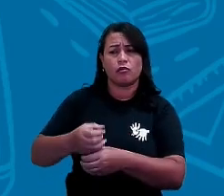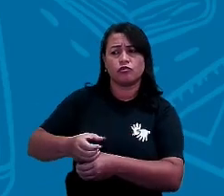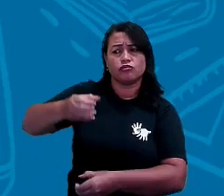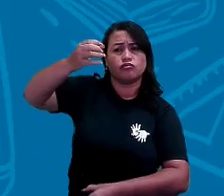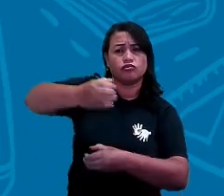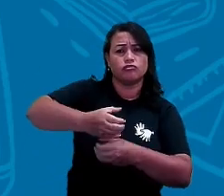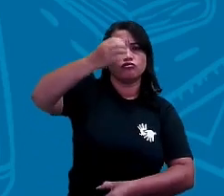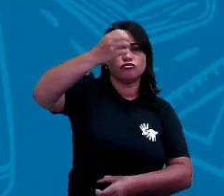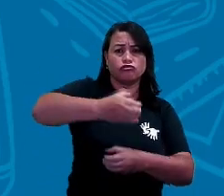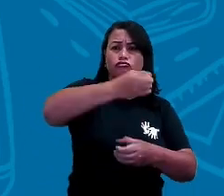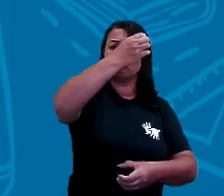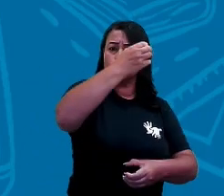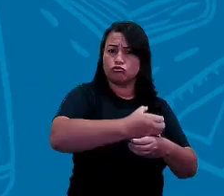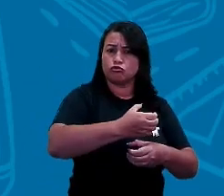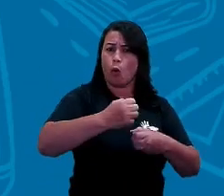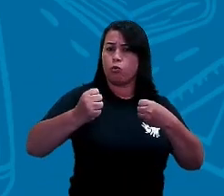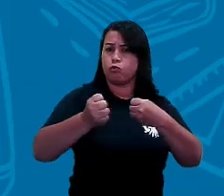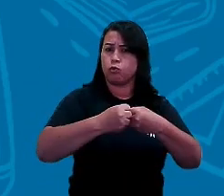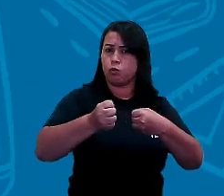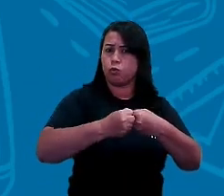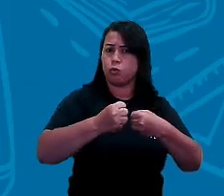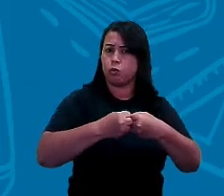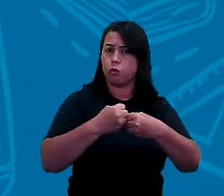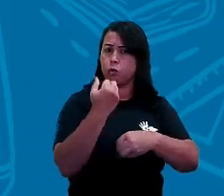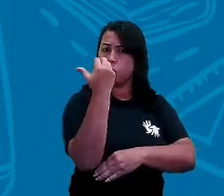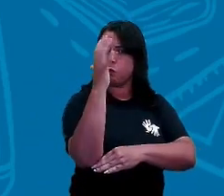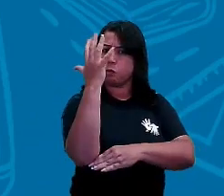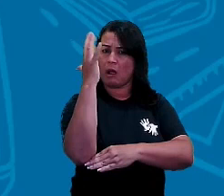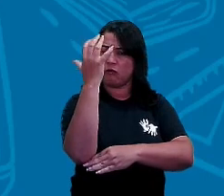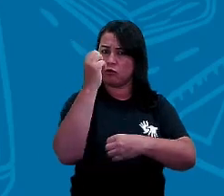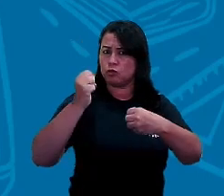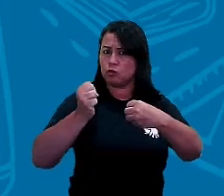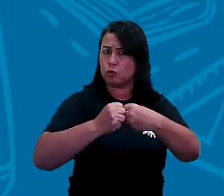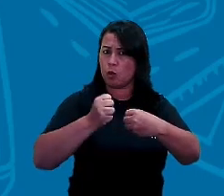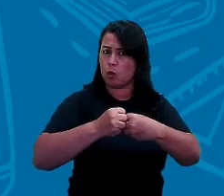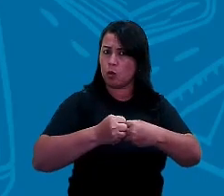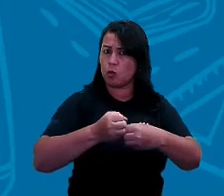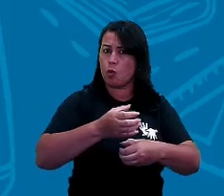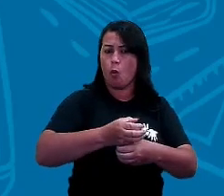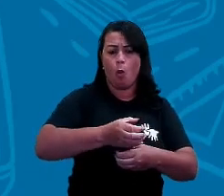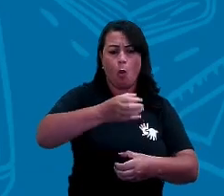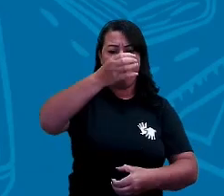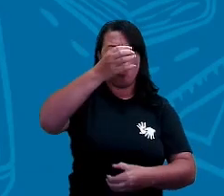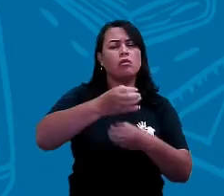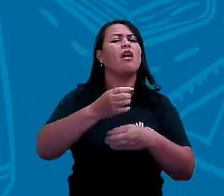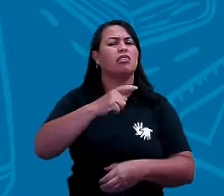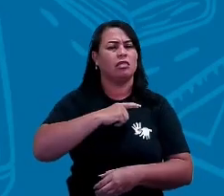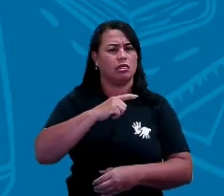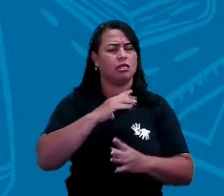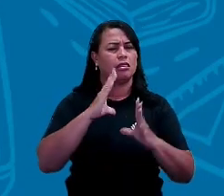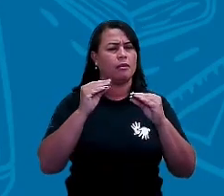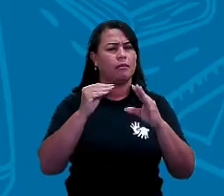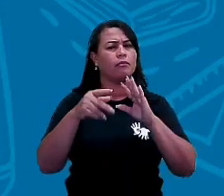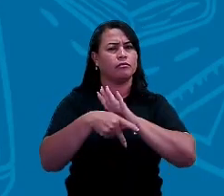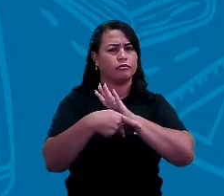minha gente? É uma espécie de bambu, tá? É uma árvore, tá? É um bambu que tem muito na